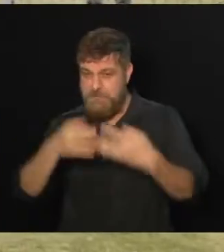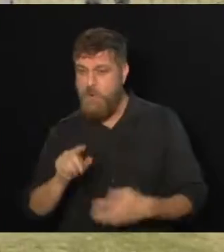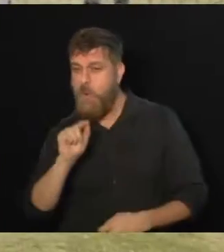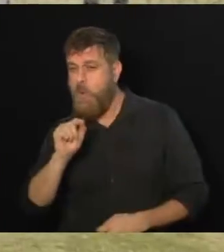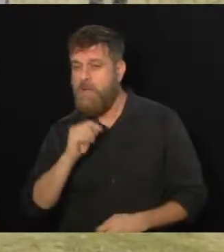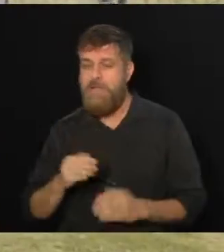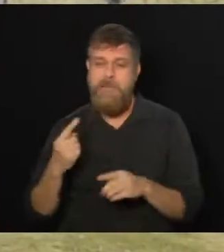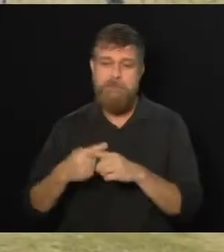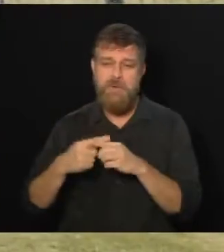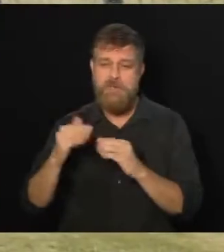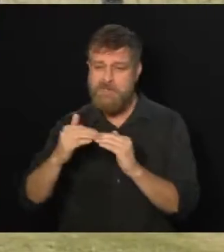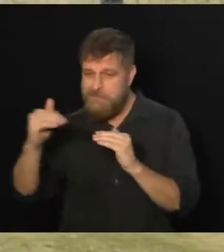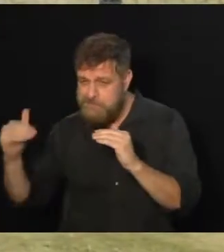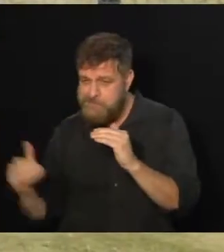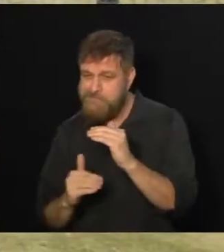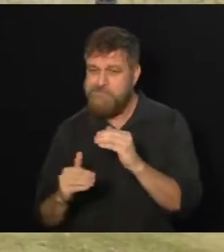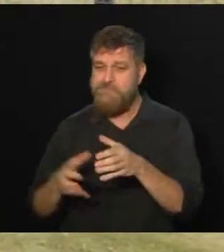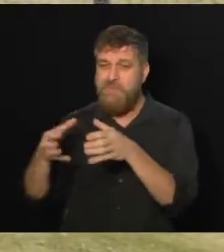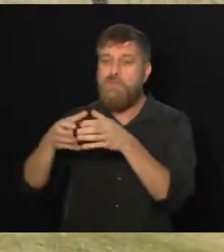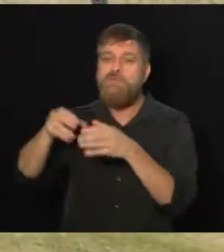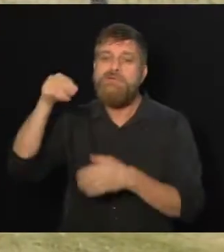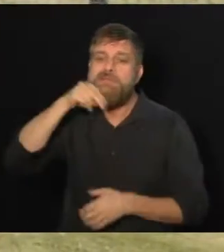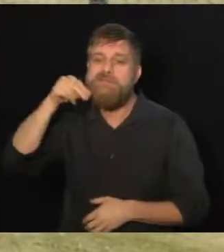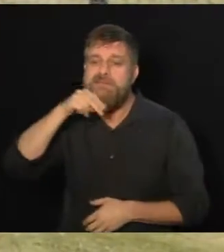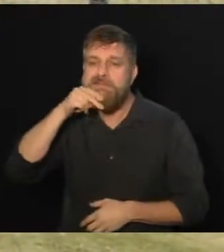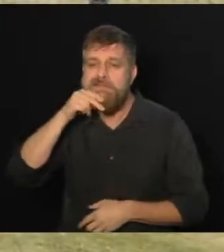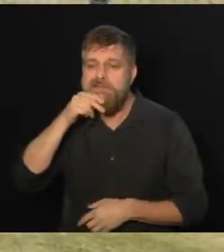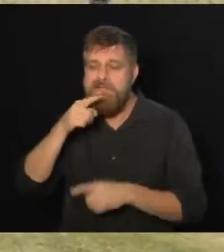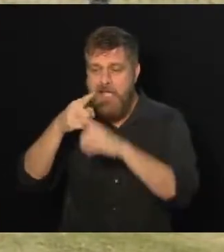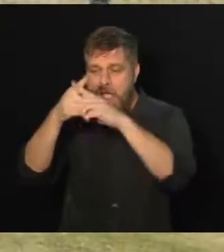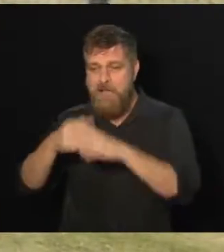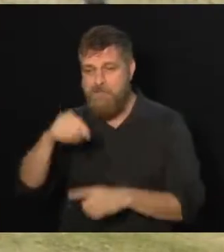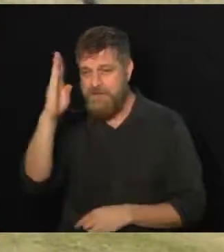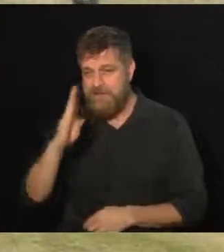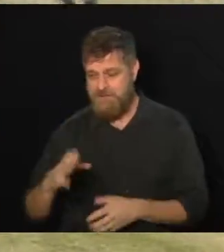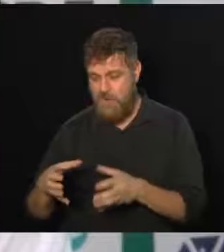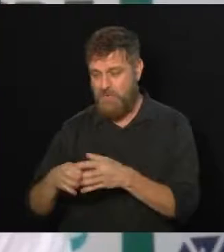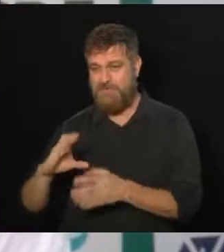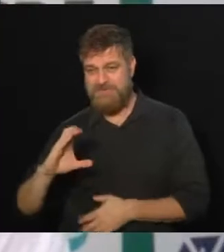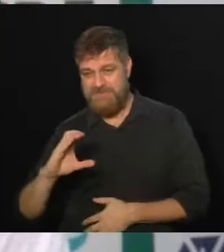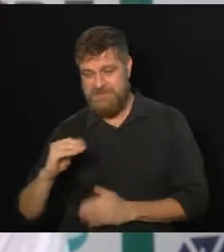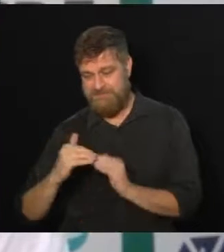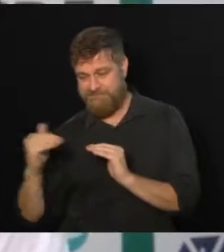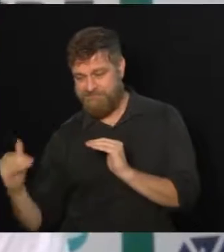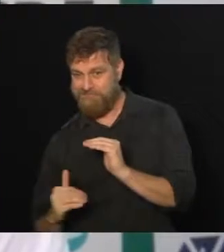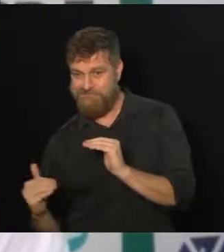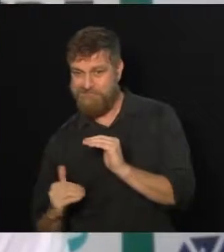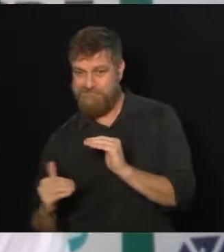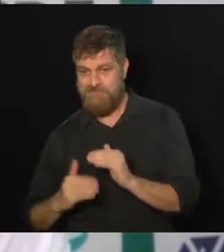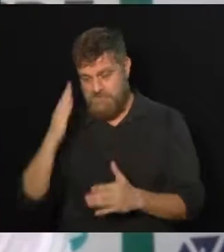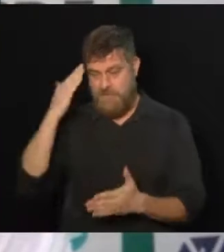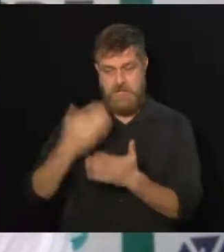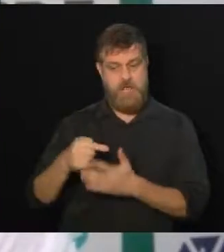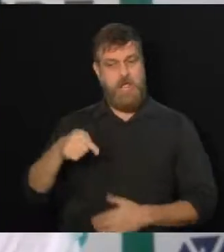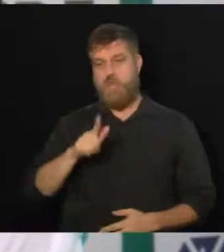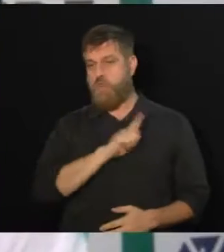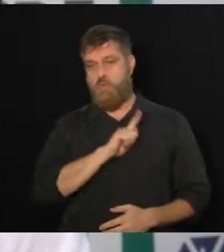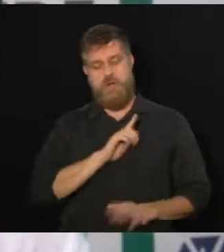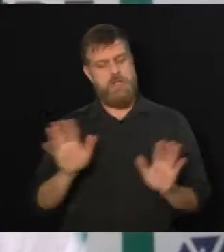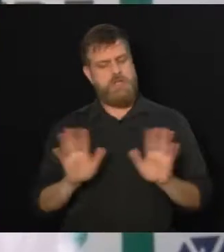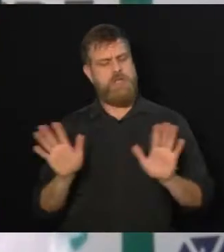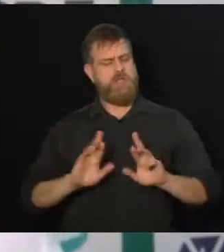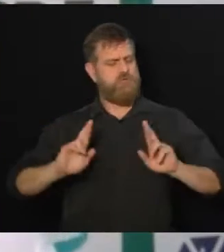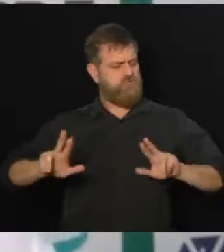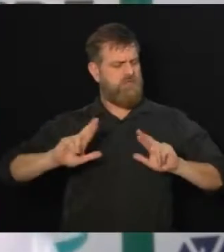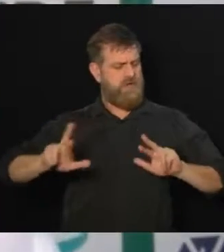sobre o rebaixamento da equipe potiguar no Campeonato Brasileiro da Série C e diz que acredita que isso não vai acontecer com